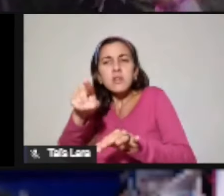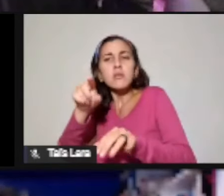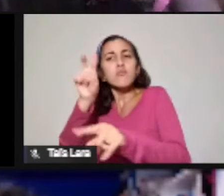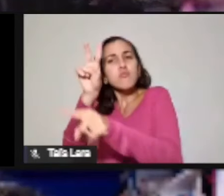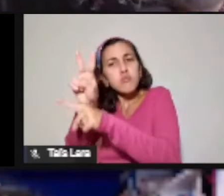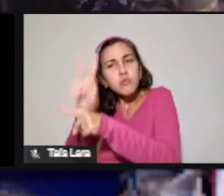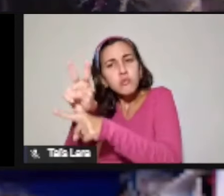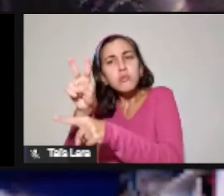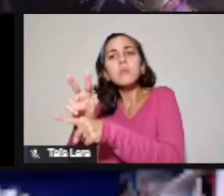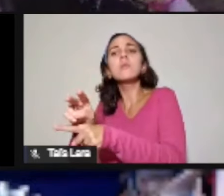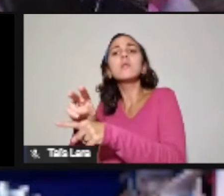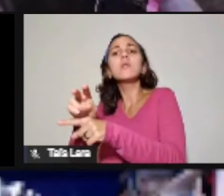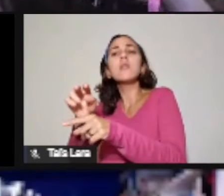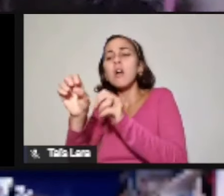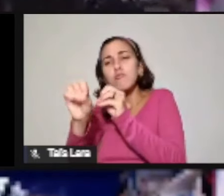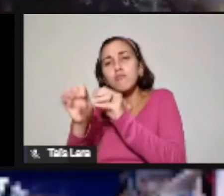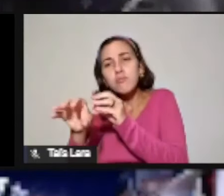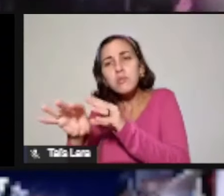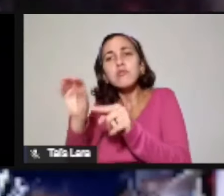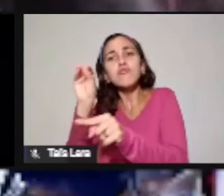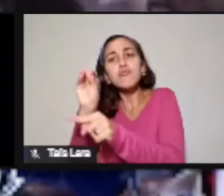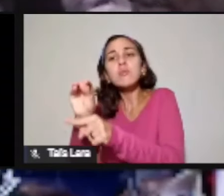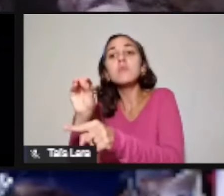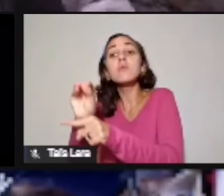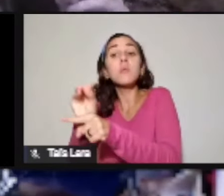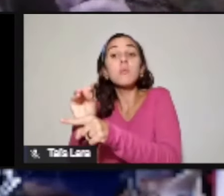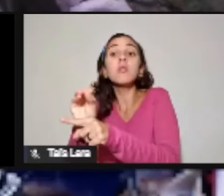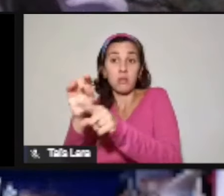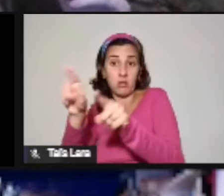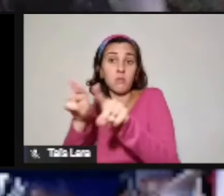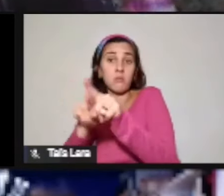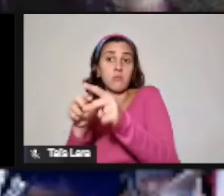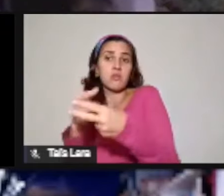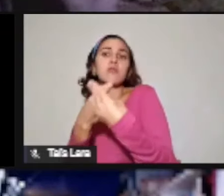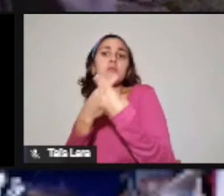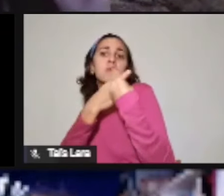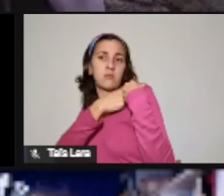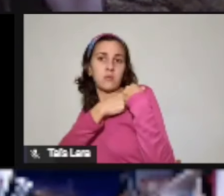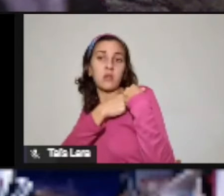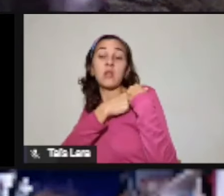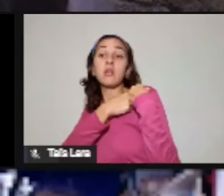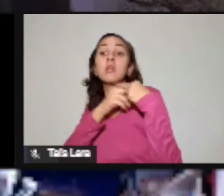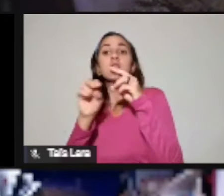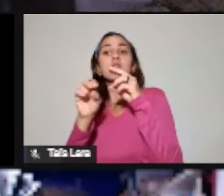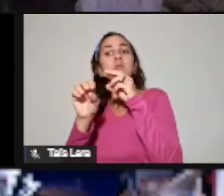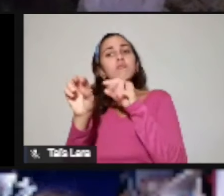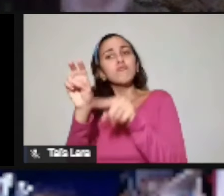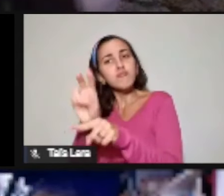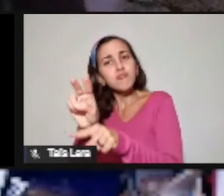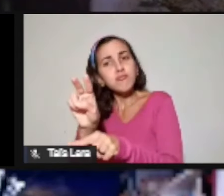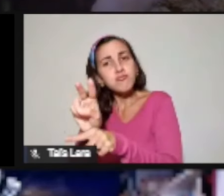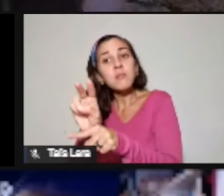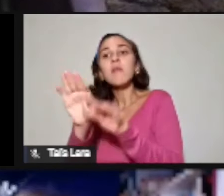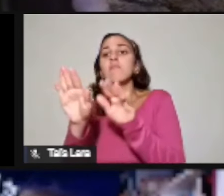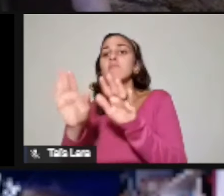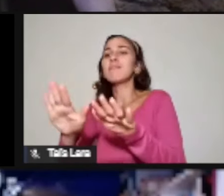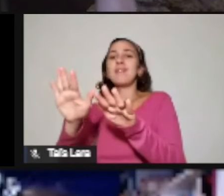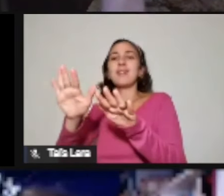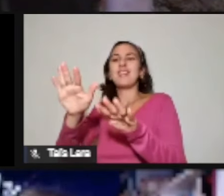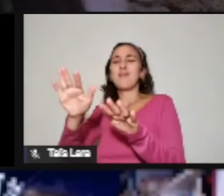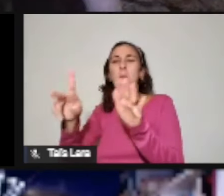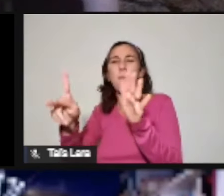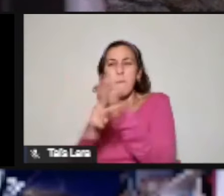os pais são donos, a gente precisa desconstruir e passar a ver a família, o